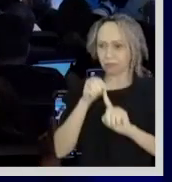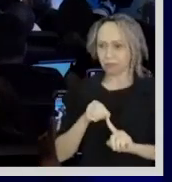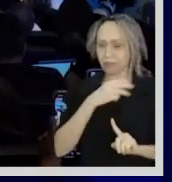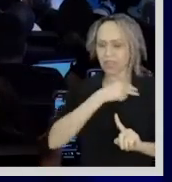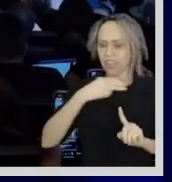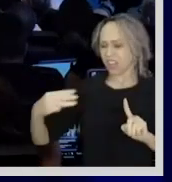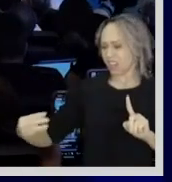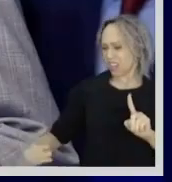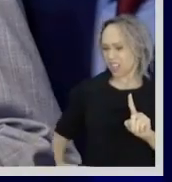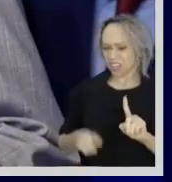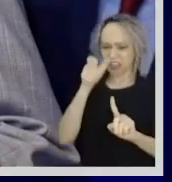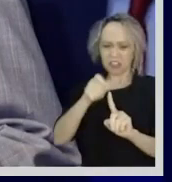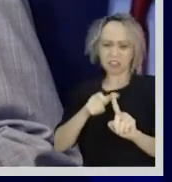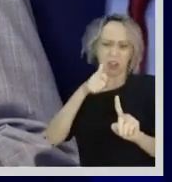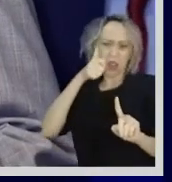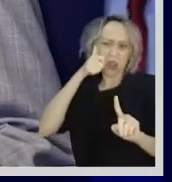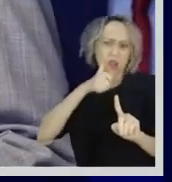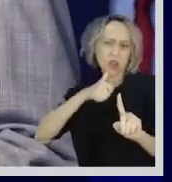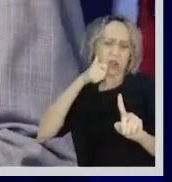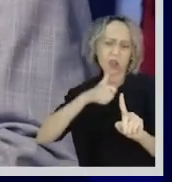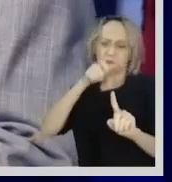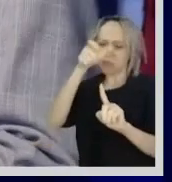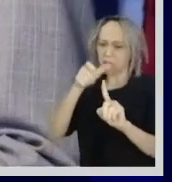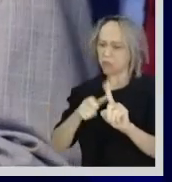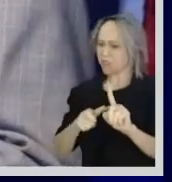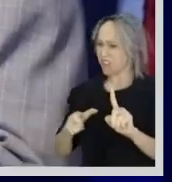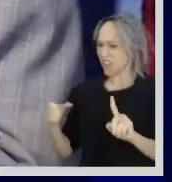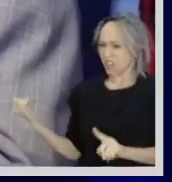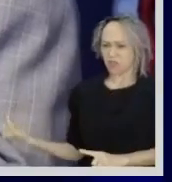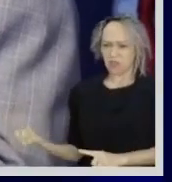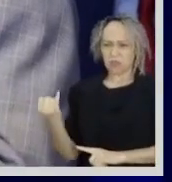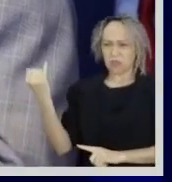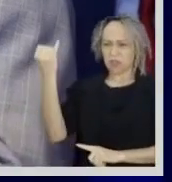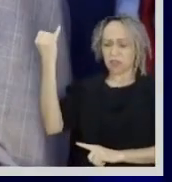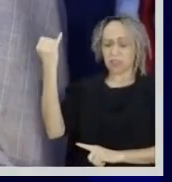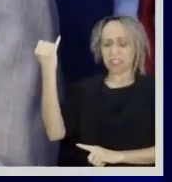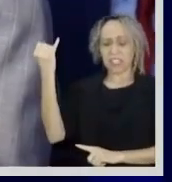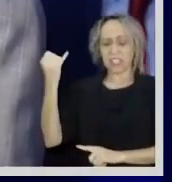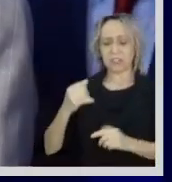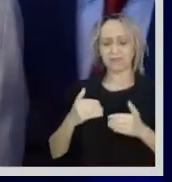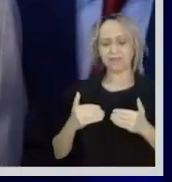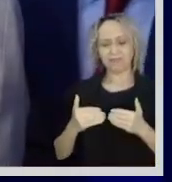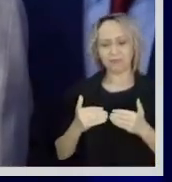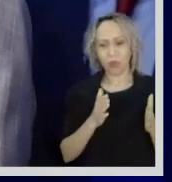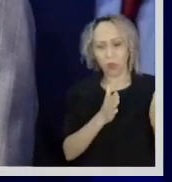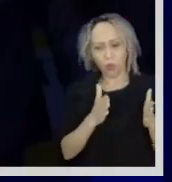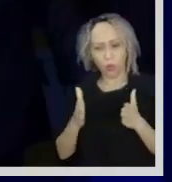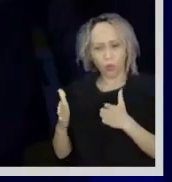ministérios, são cargos ali de ministros que vão ganhar, agora aumentou o salário, né? Acho que é inicialmente 36, depois lá na